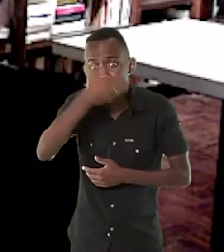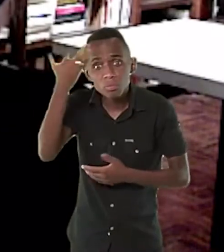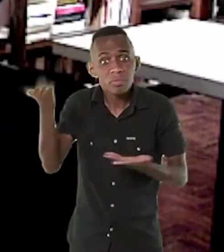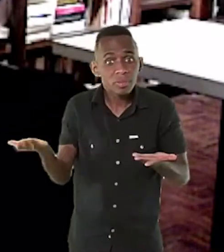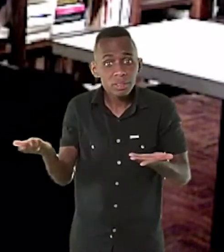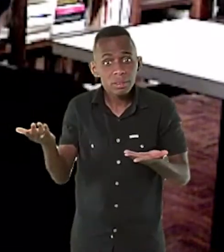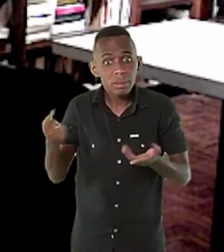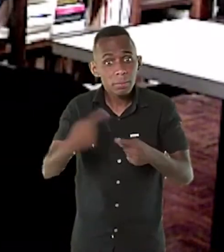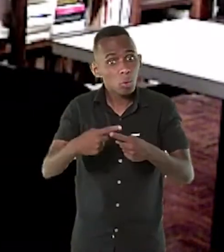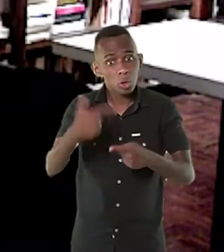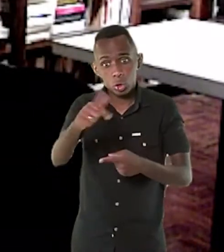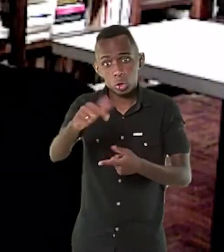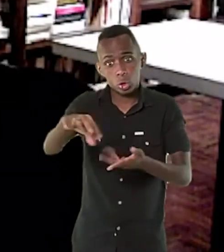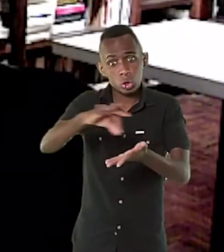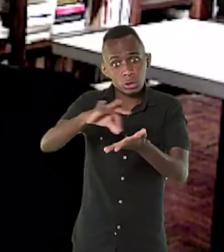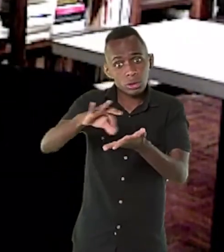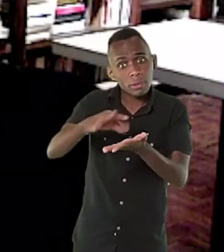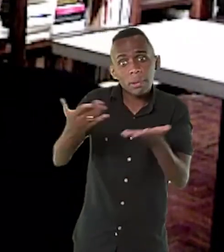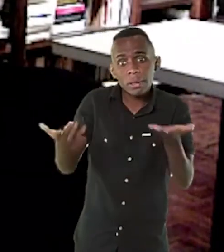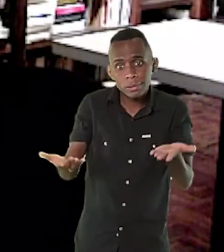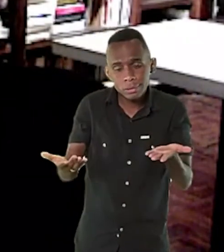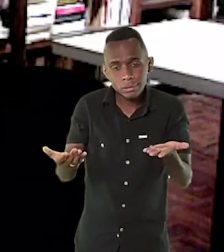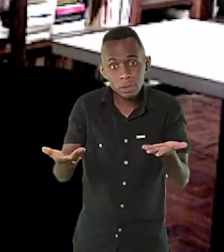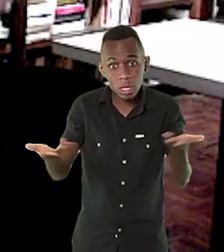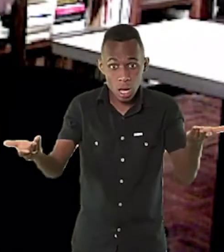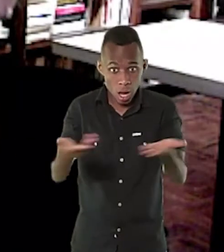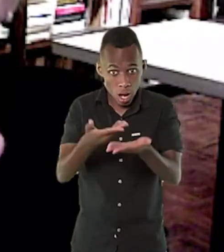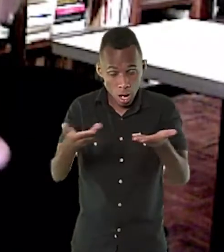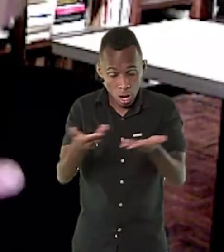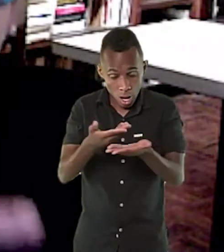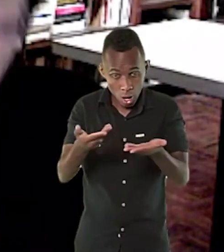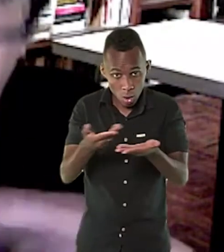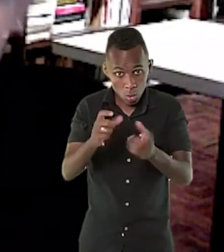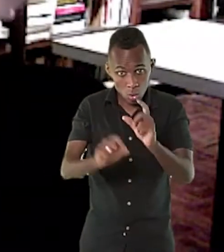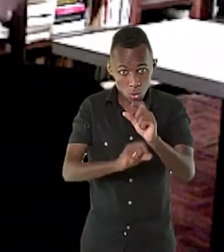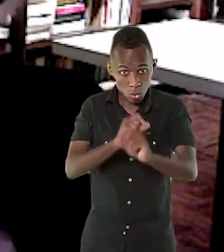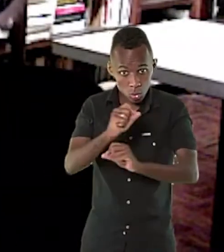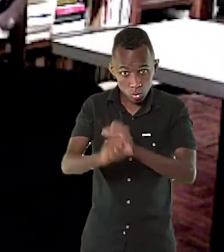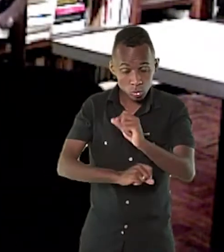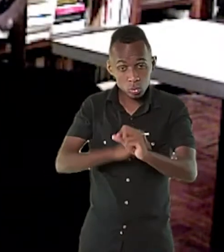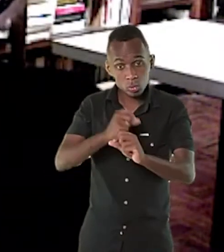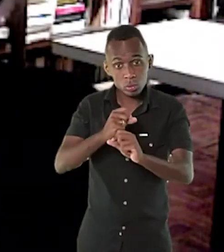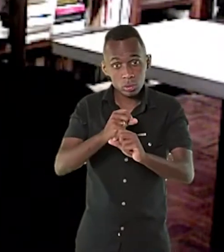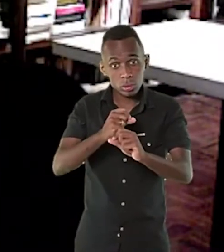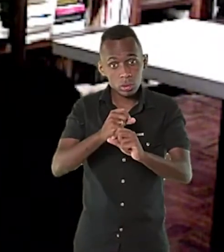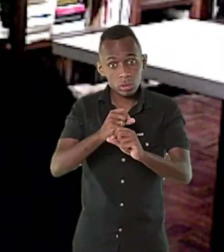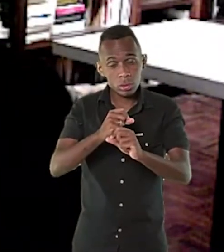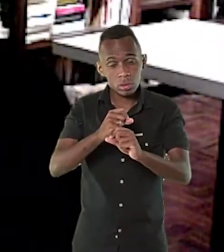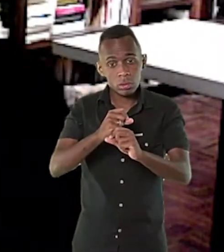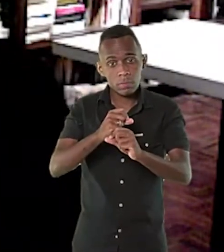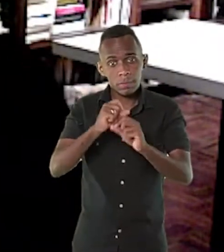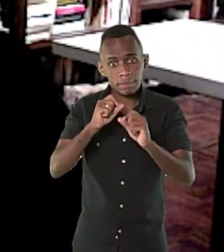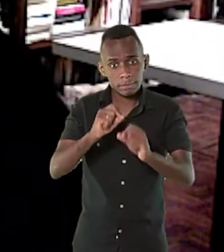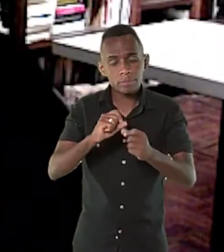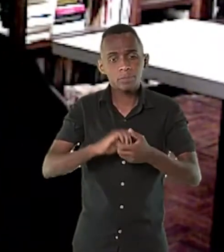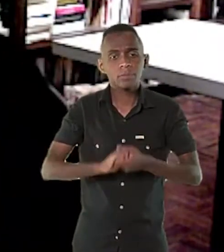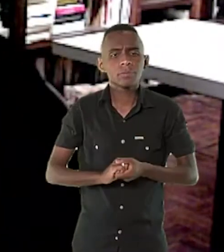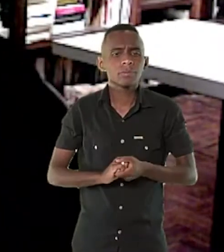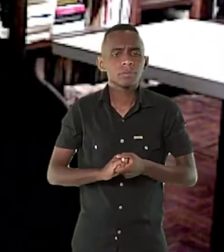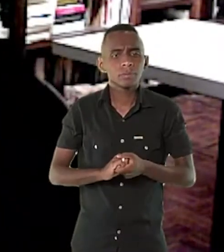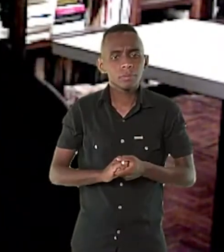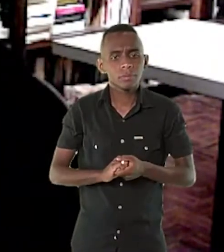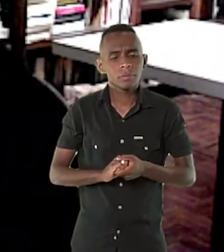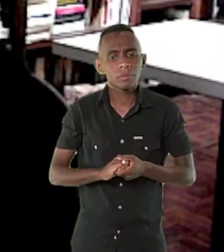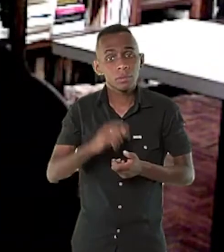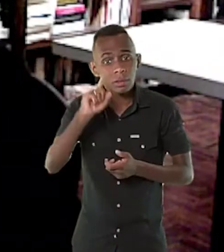o invisível perante o Estado, agora ele se torna mais invisível. Então,